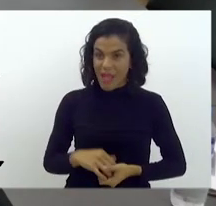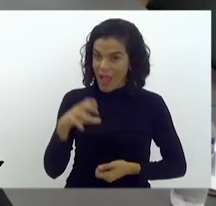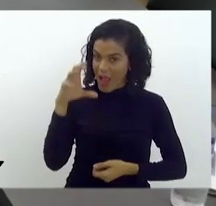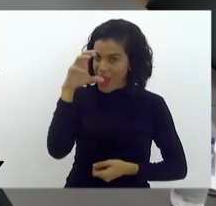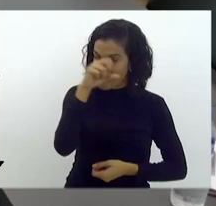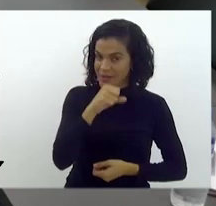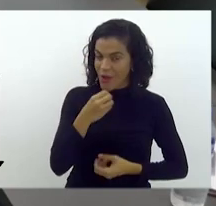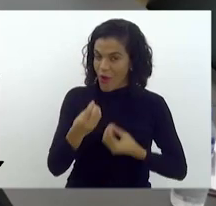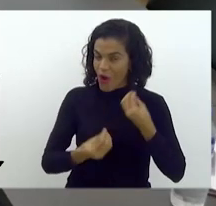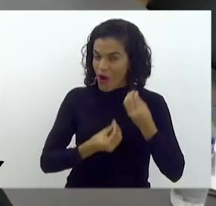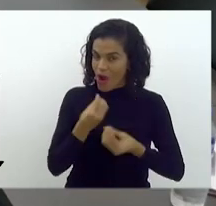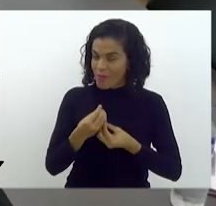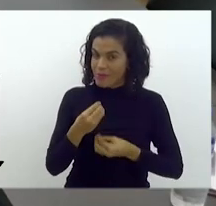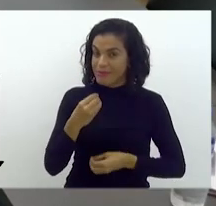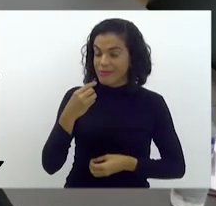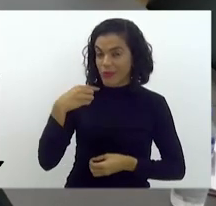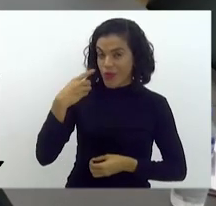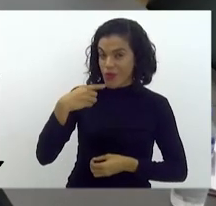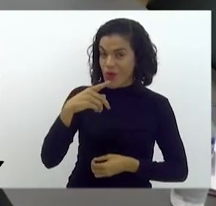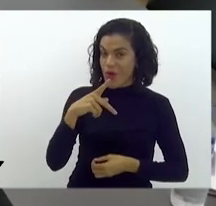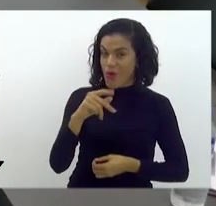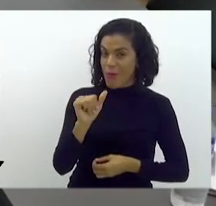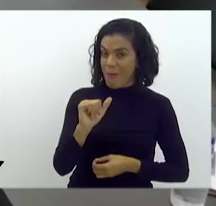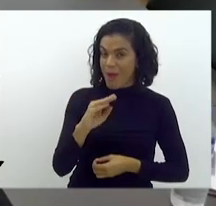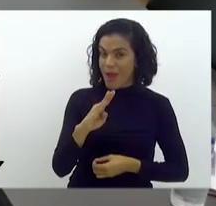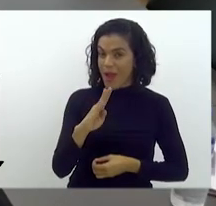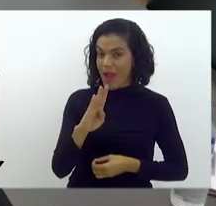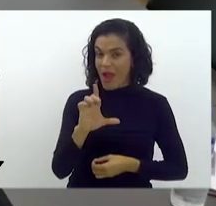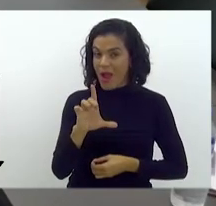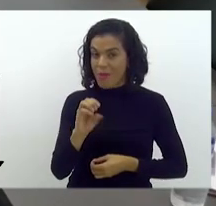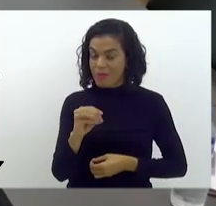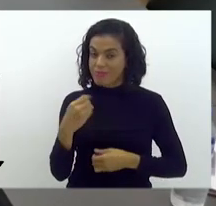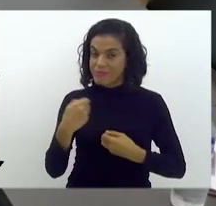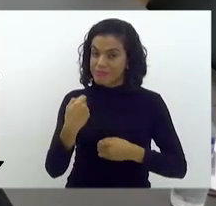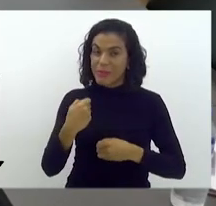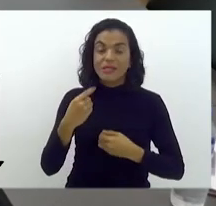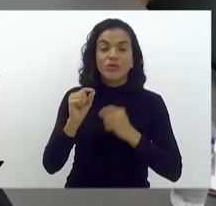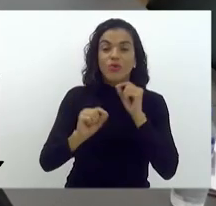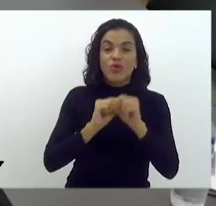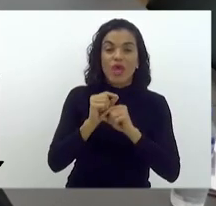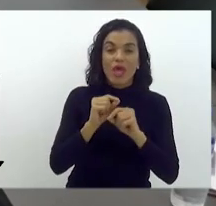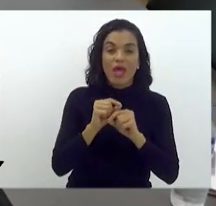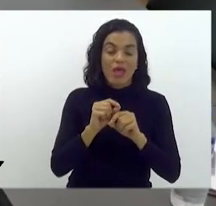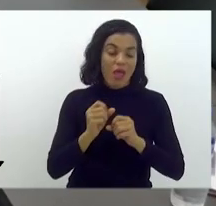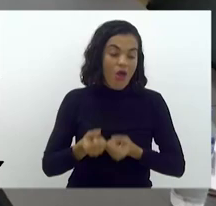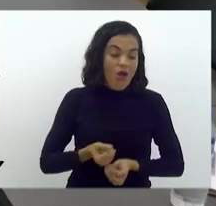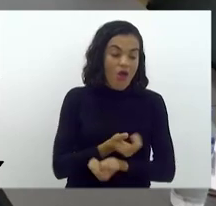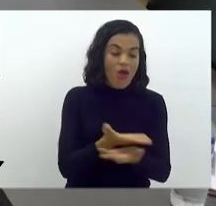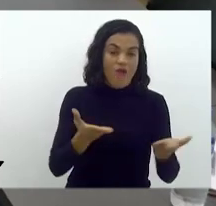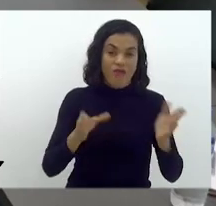Dr Pablo tem que providenciar uma imersão para polícia civil nessa nesse mundo